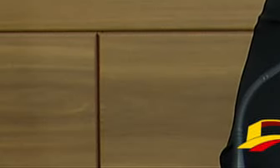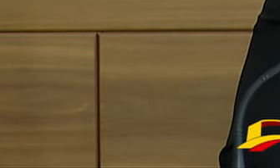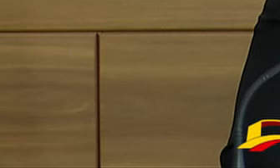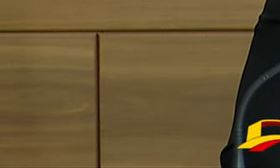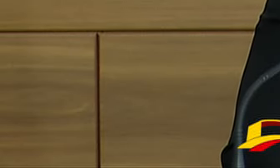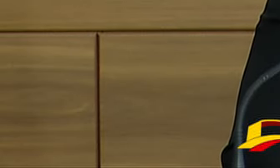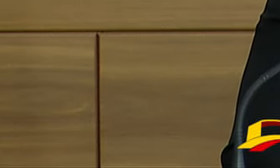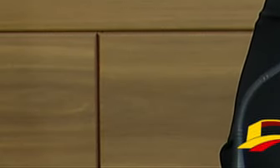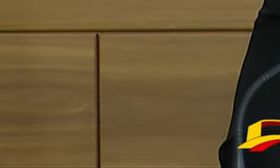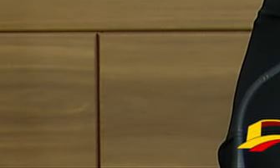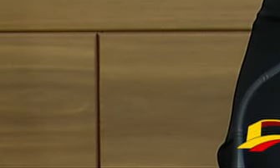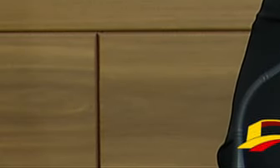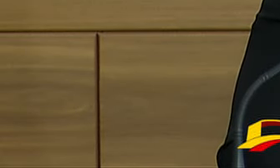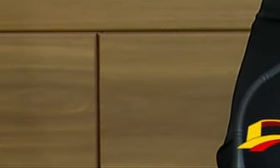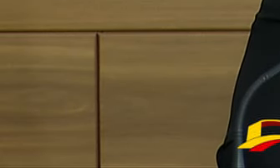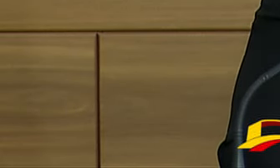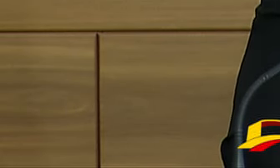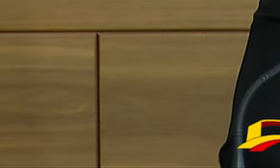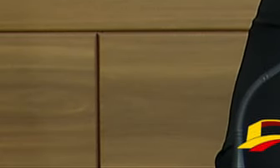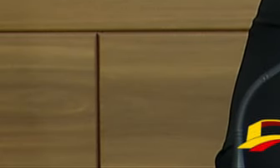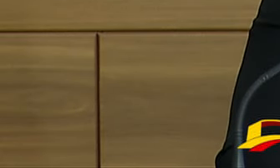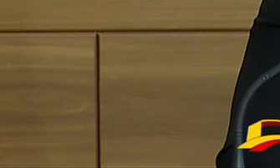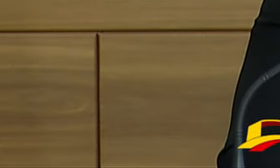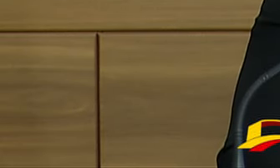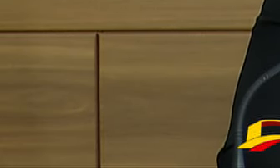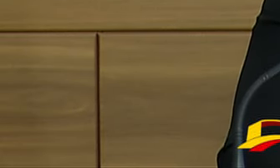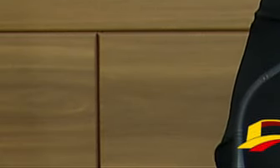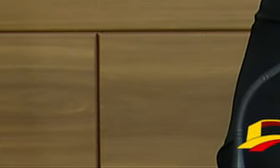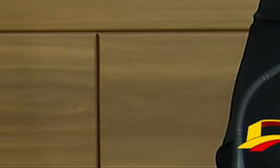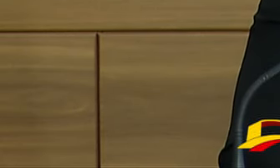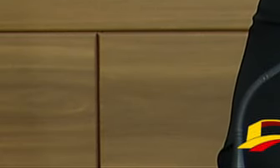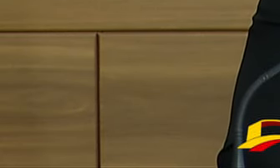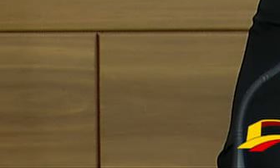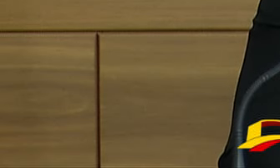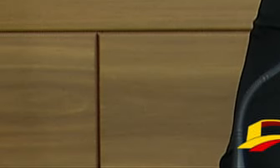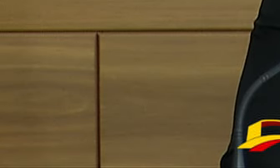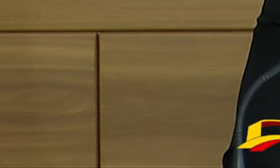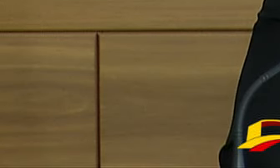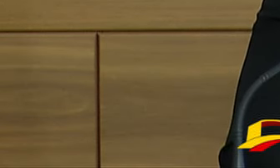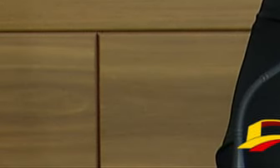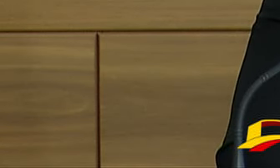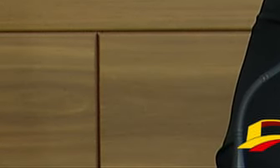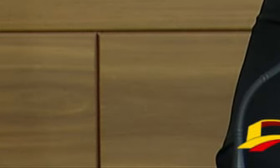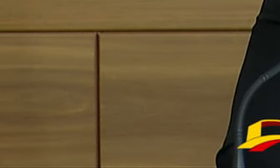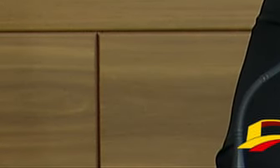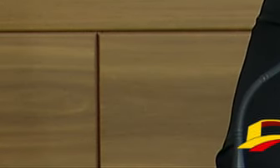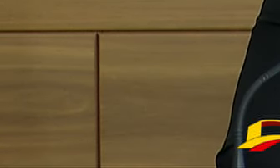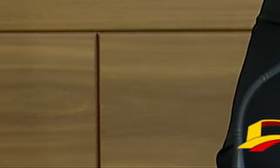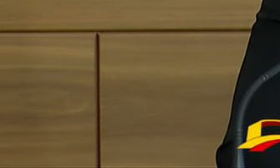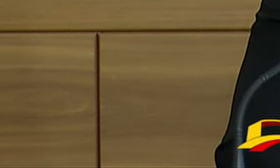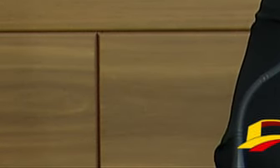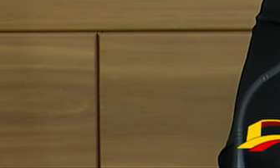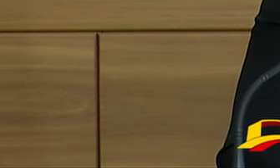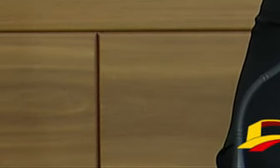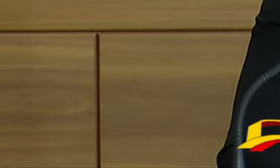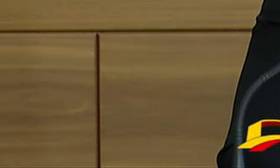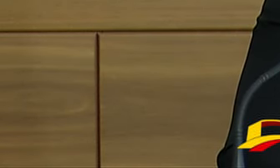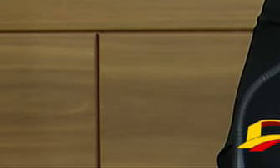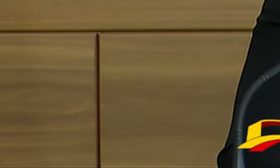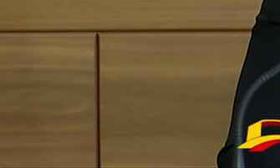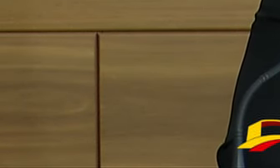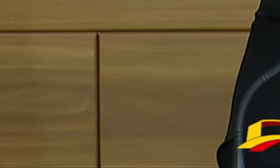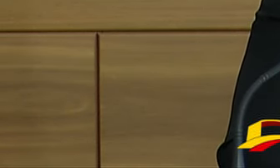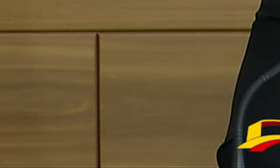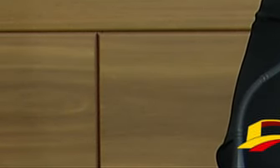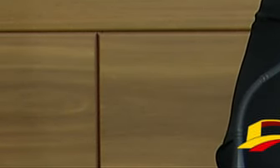ocorrência é perfeita né a gente tá tomando nota disso nós vamos fazer uma formação exclusiva para que esses agentes atendam essas vítimas ali